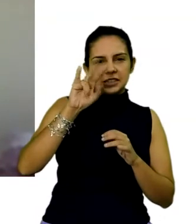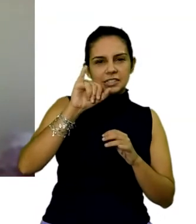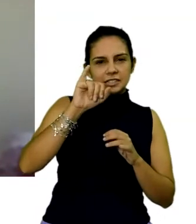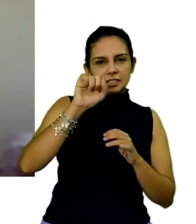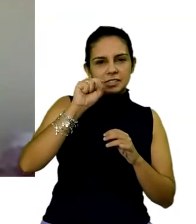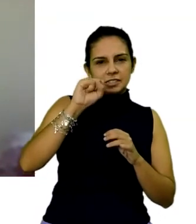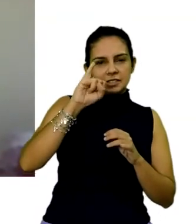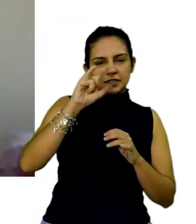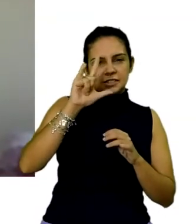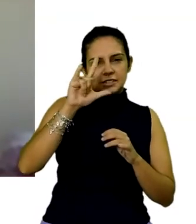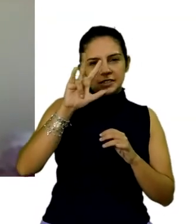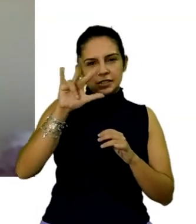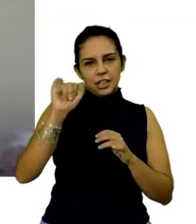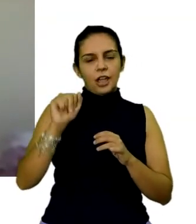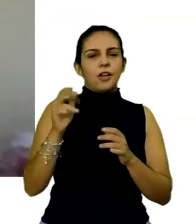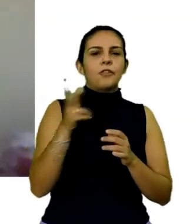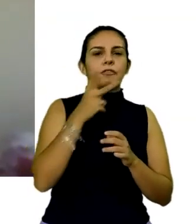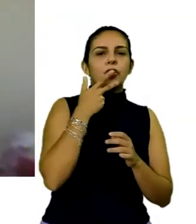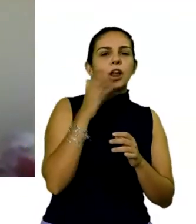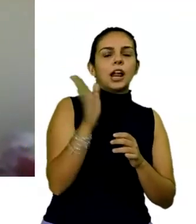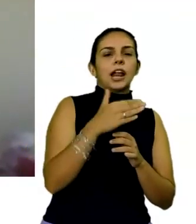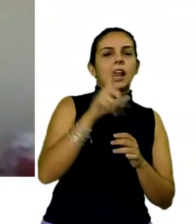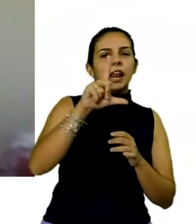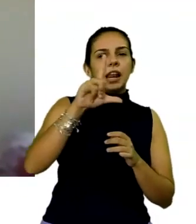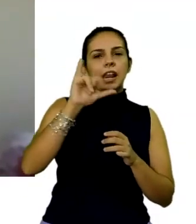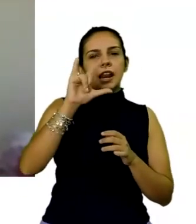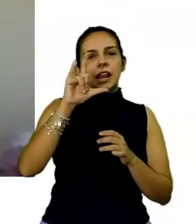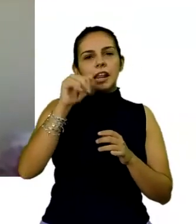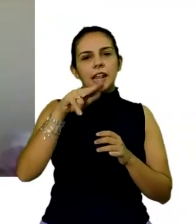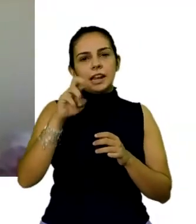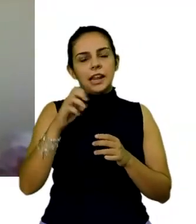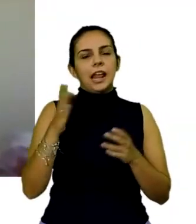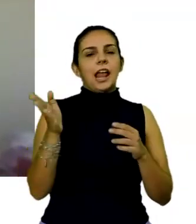infelizmente não está mais com a gente, a Liliana Iacoca, a